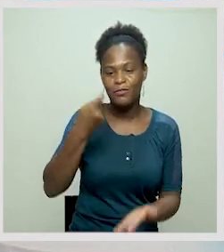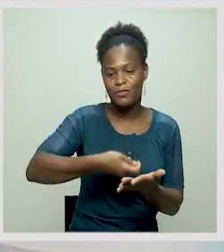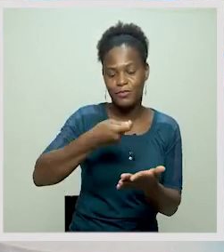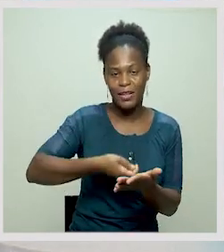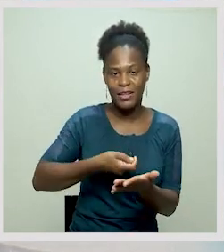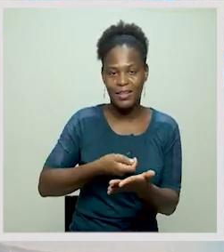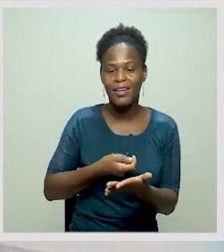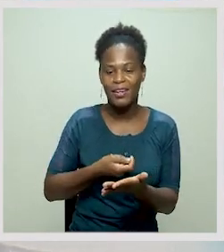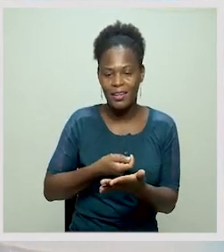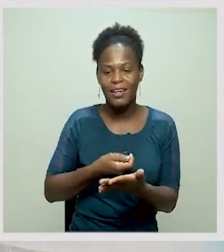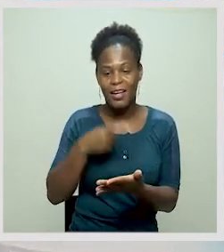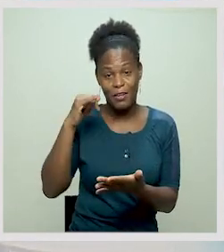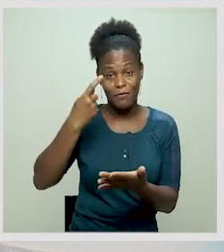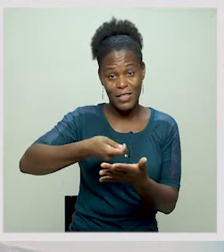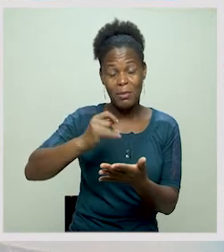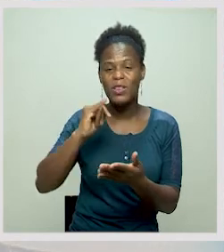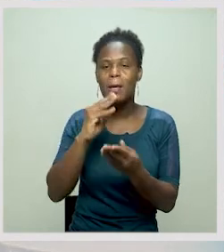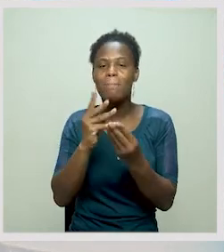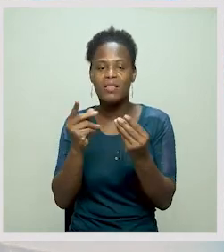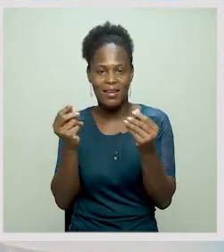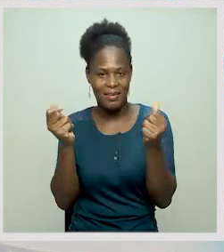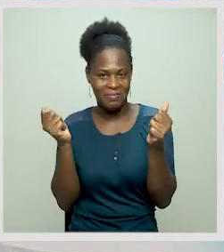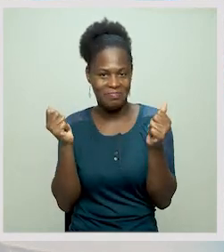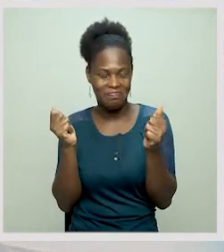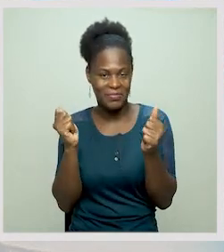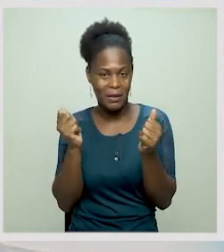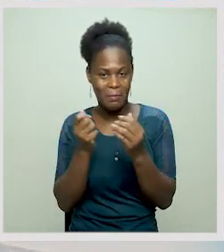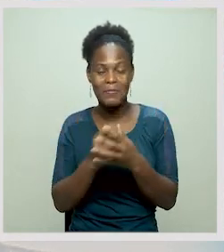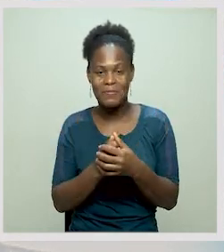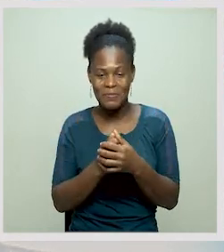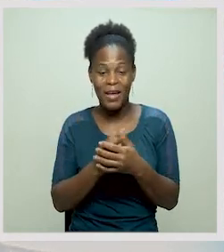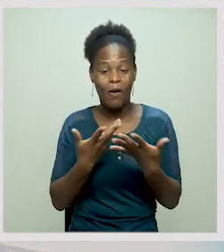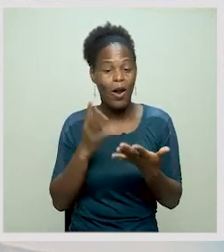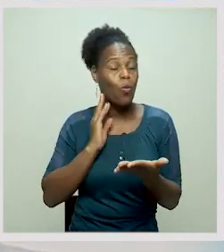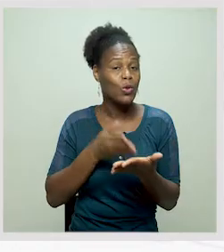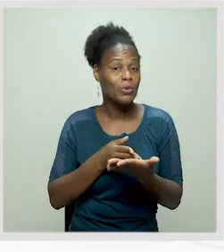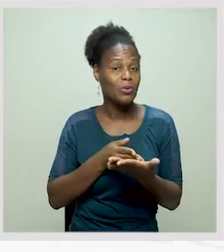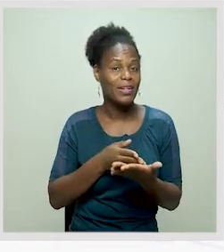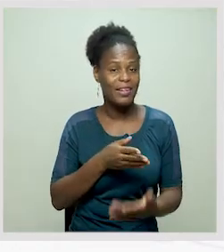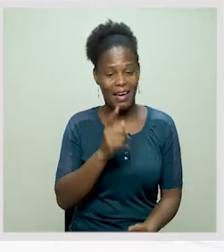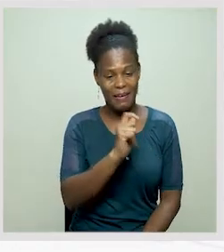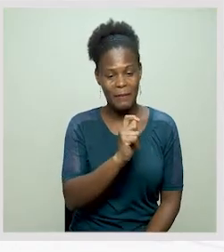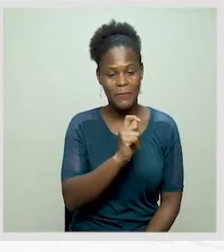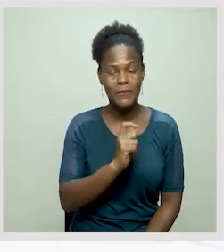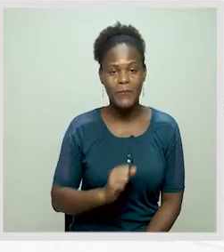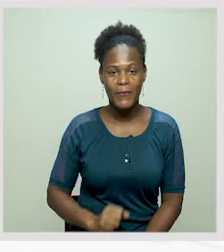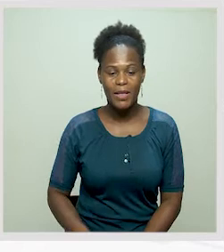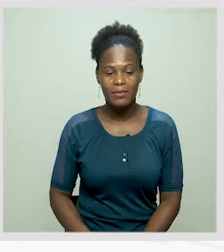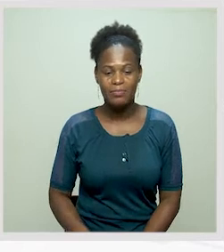o investimento imaterial. E por último, nós temos a opção